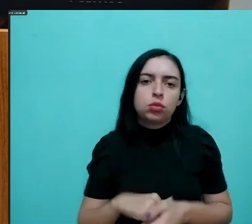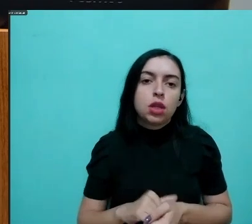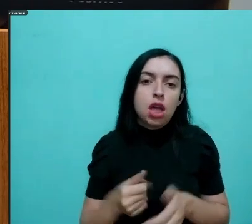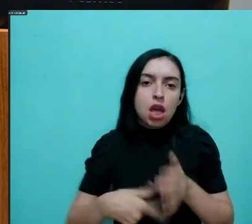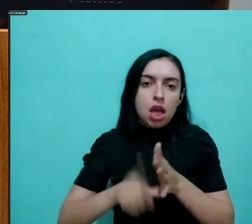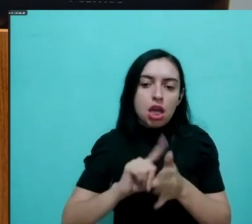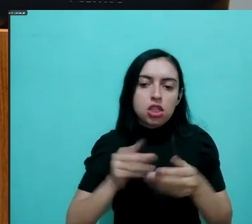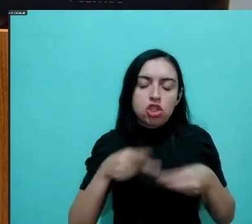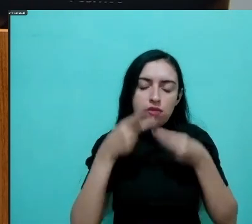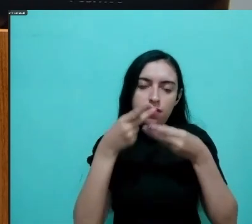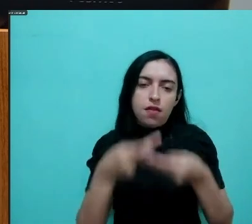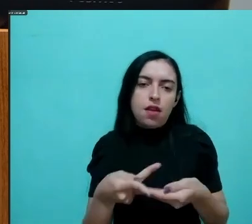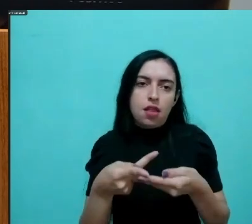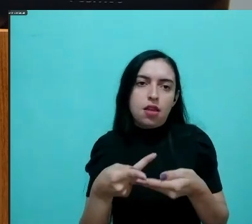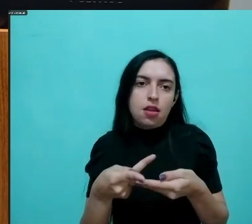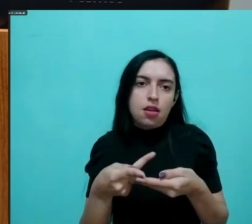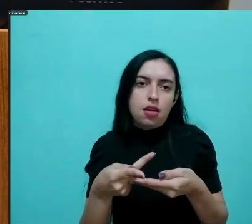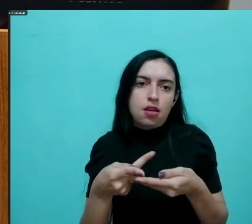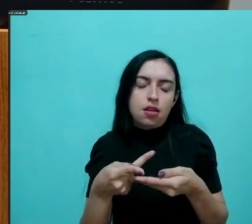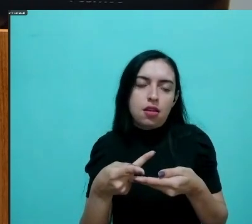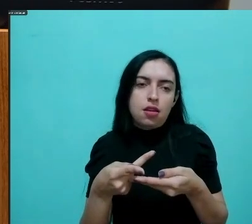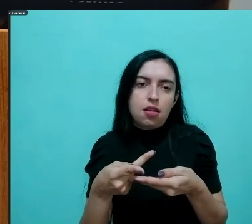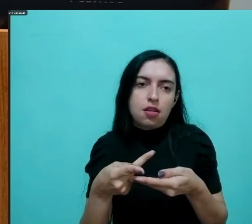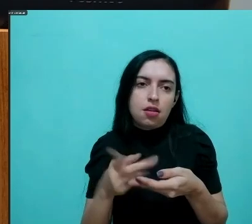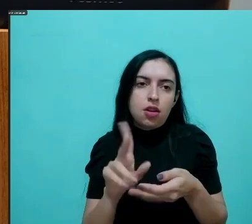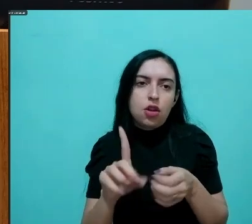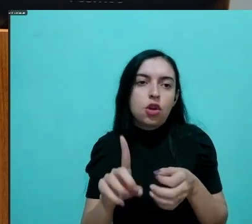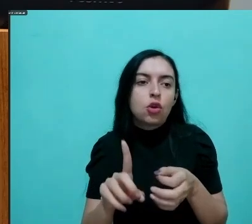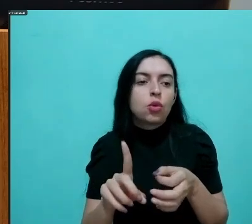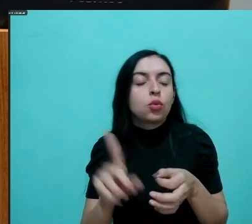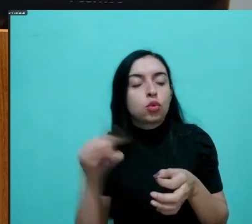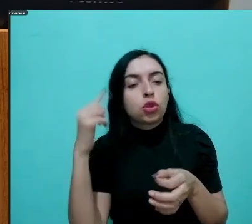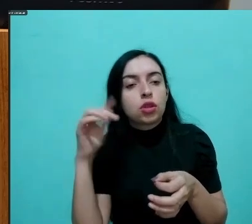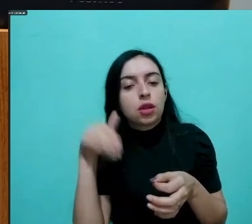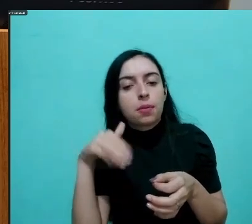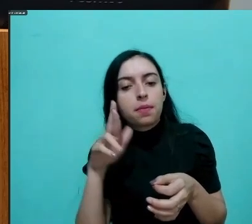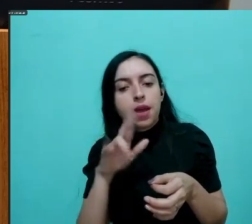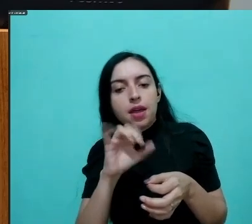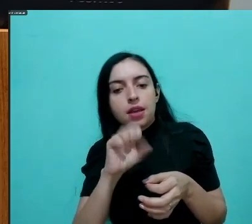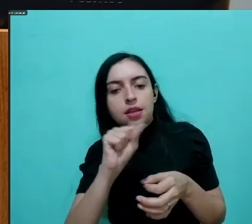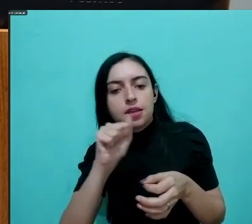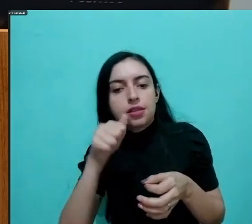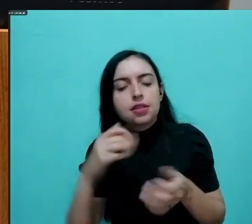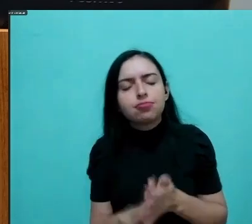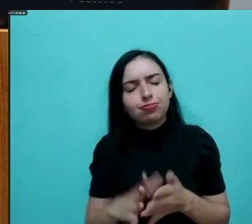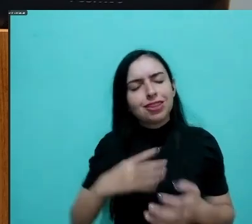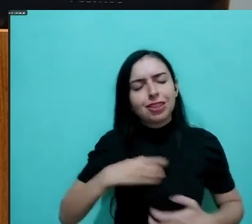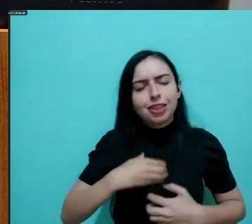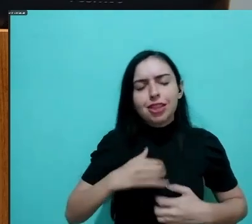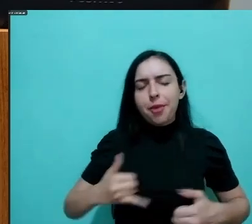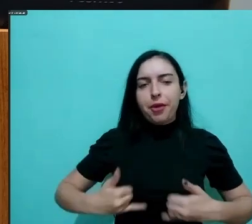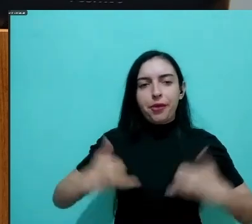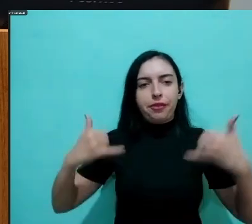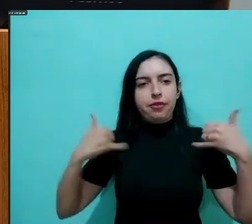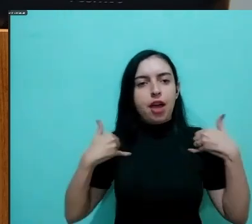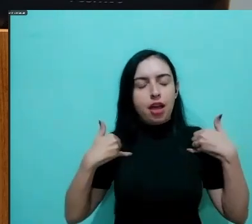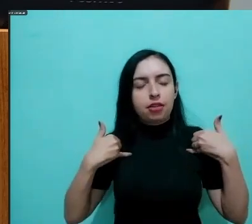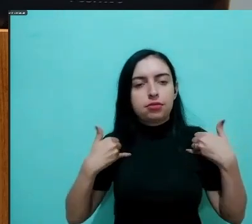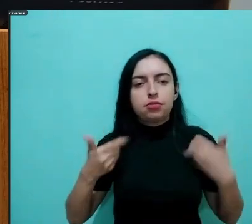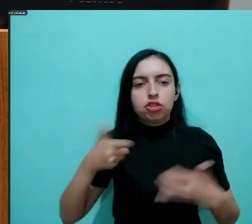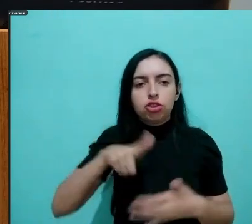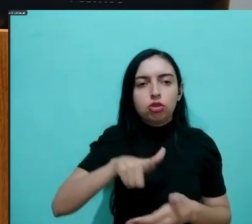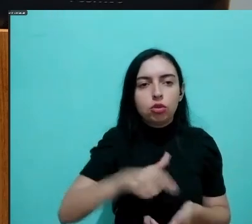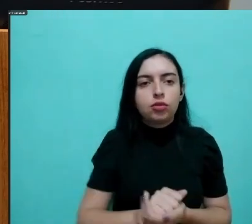a palavra à doutora Marisa, eu, mais uma vez, me senti muito honrado, sobretudo,